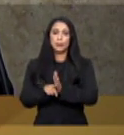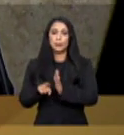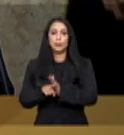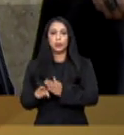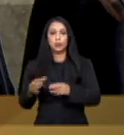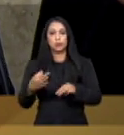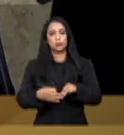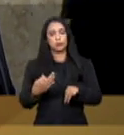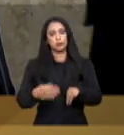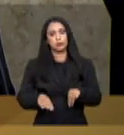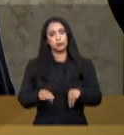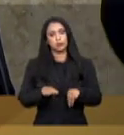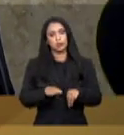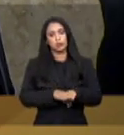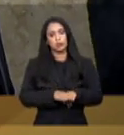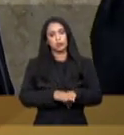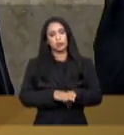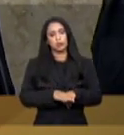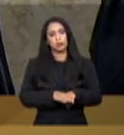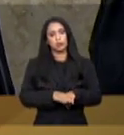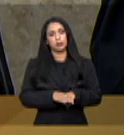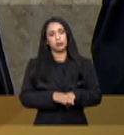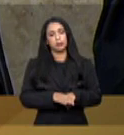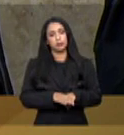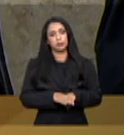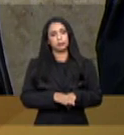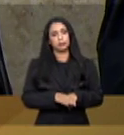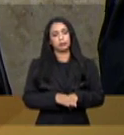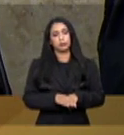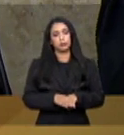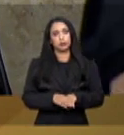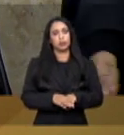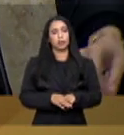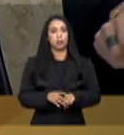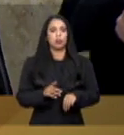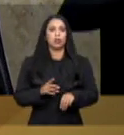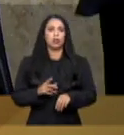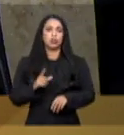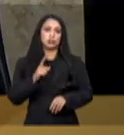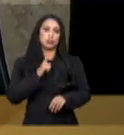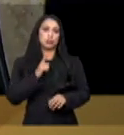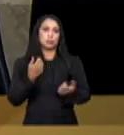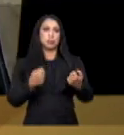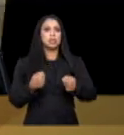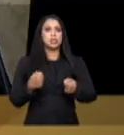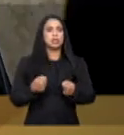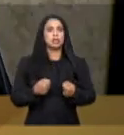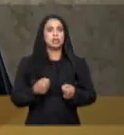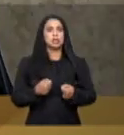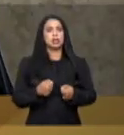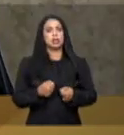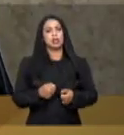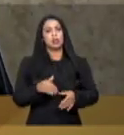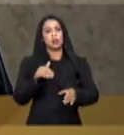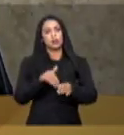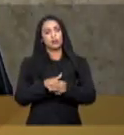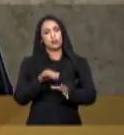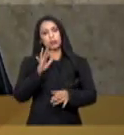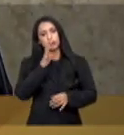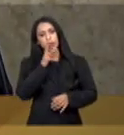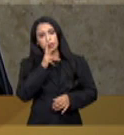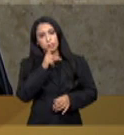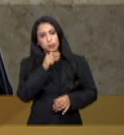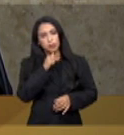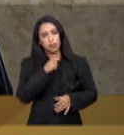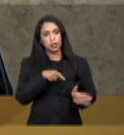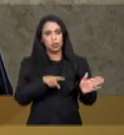colegas sobre quanto tempo disporiam para expor as suas razões. E,